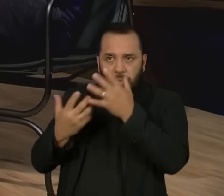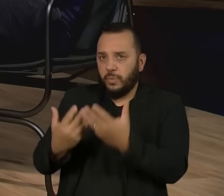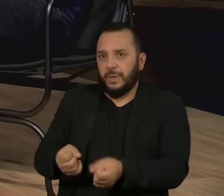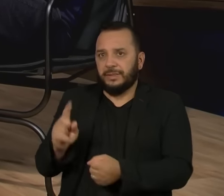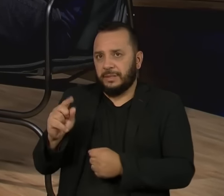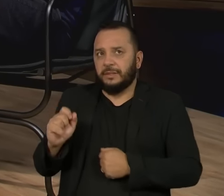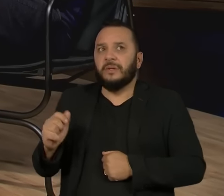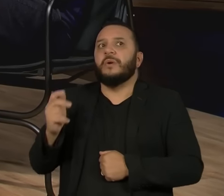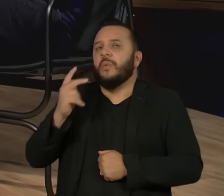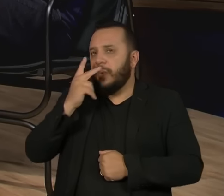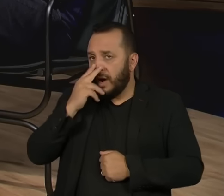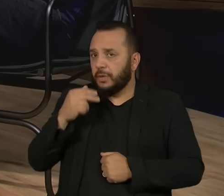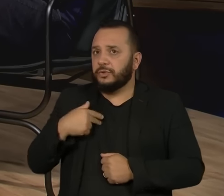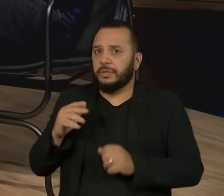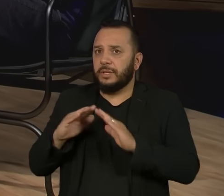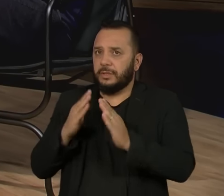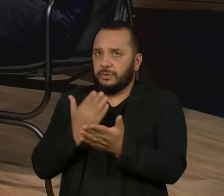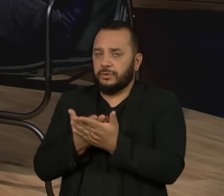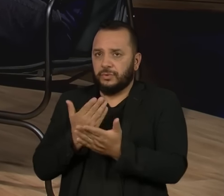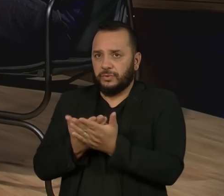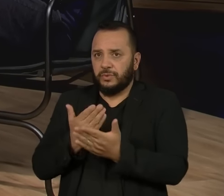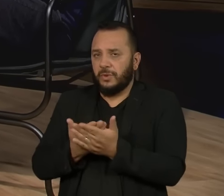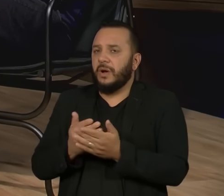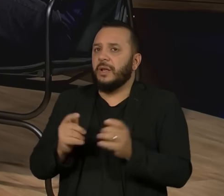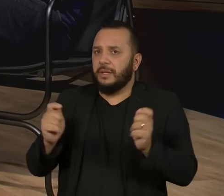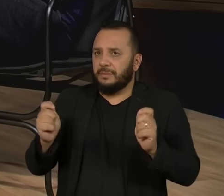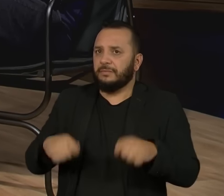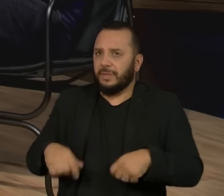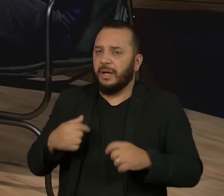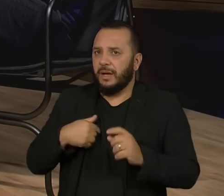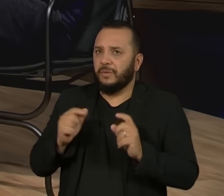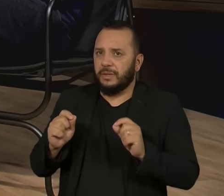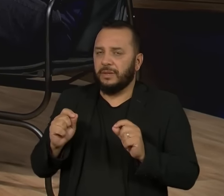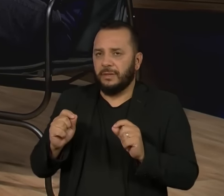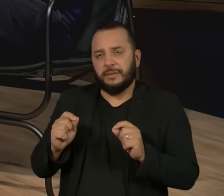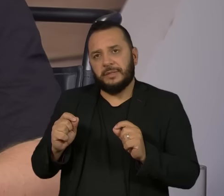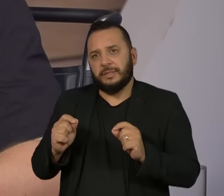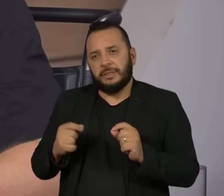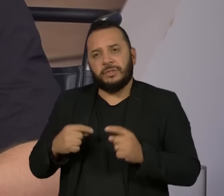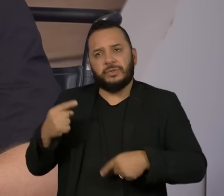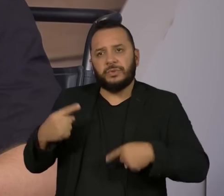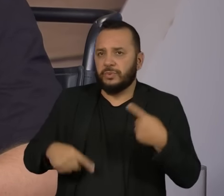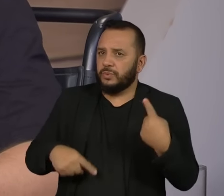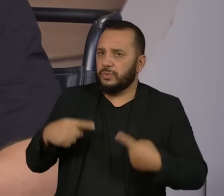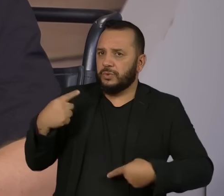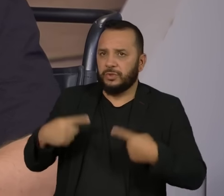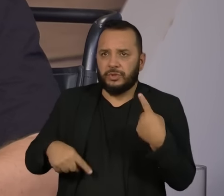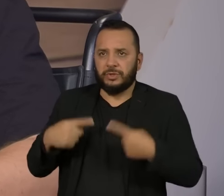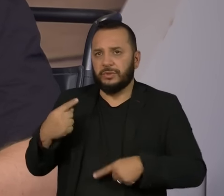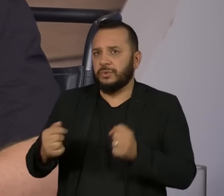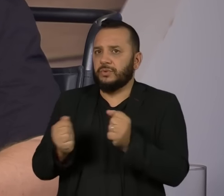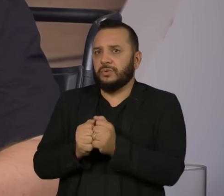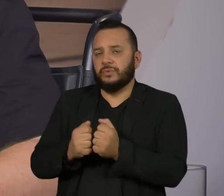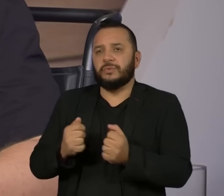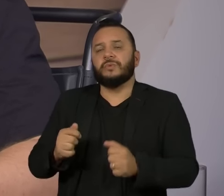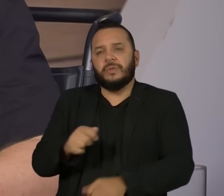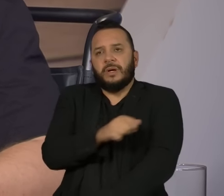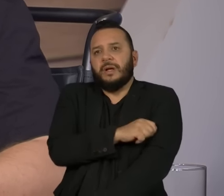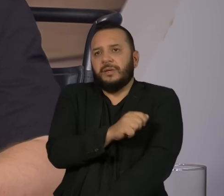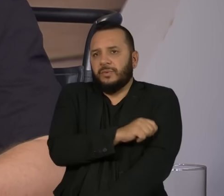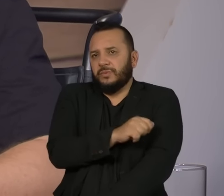Agora, eu acho que a escola, ela dá plenamente conta, não é, de discutir com os alunos